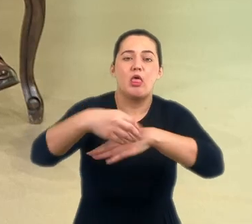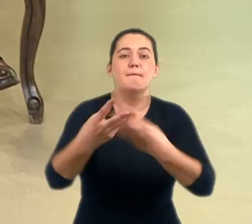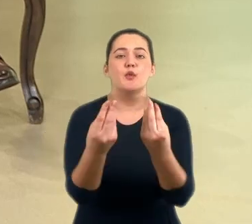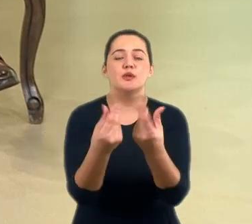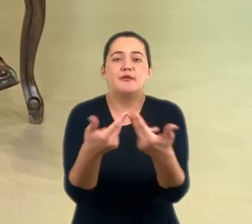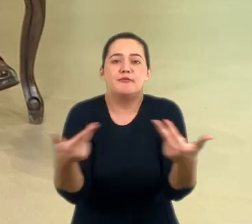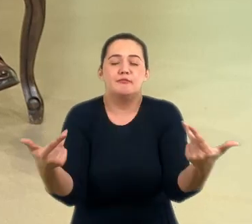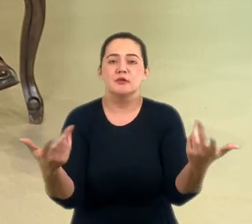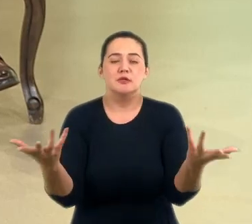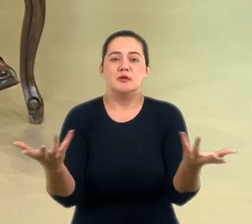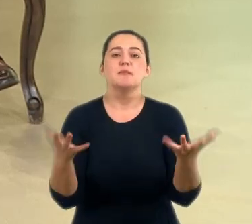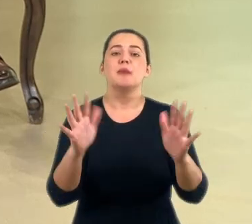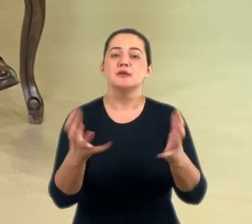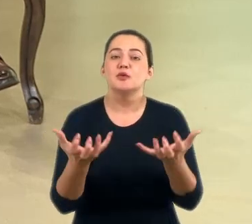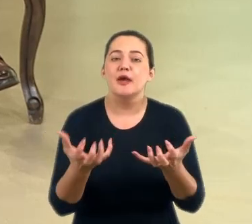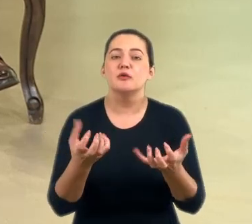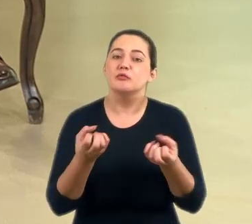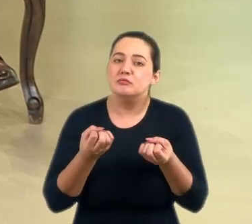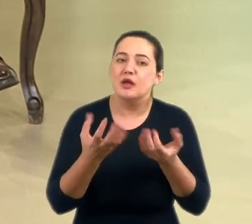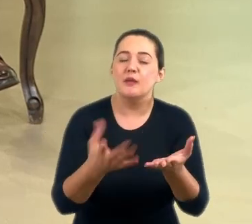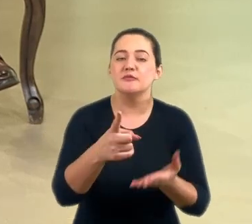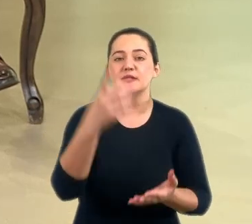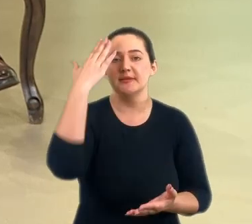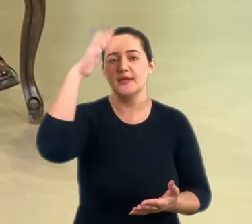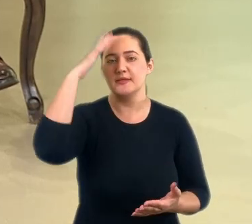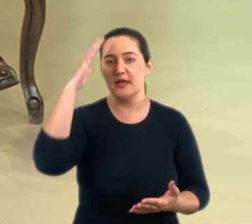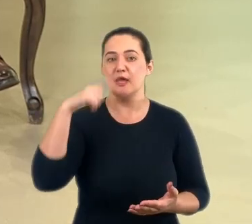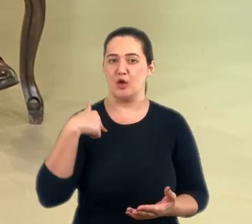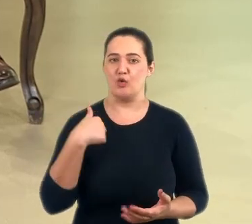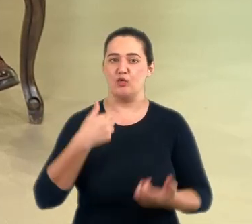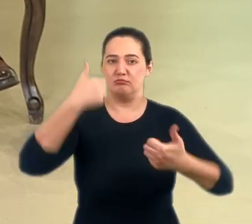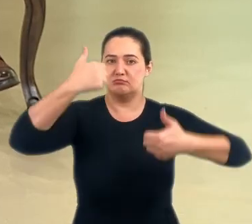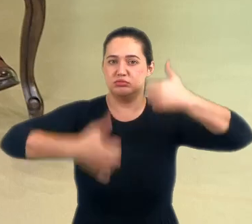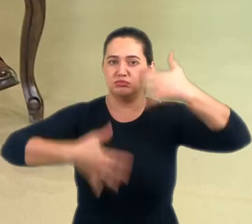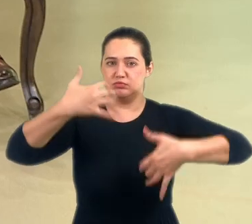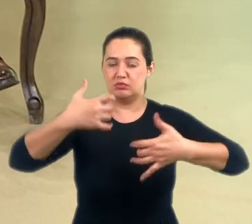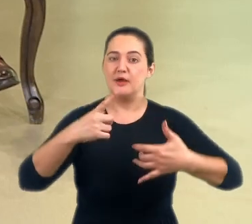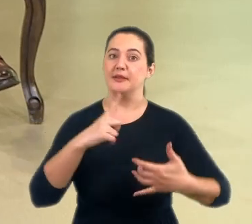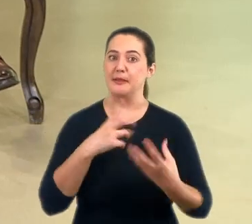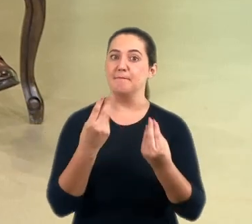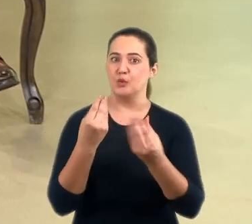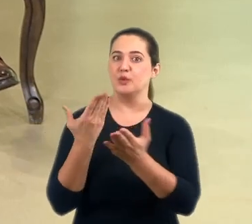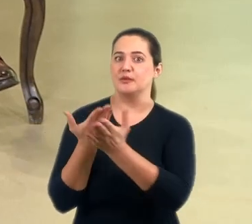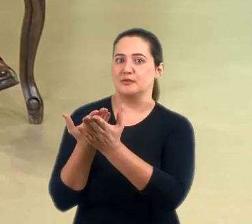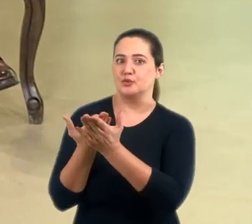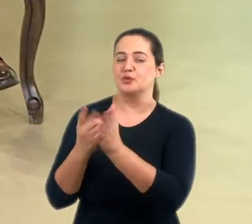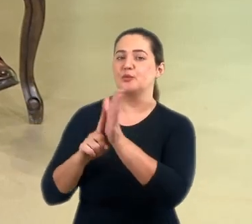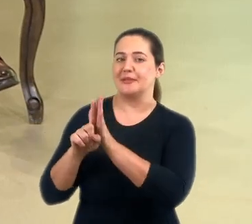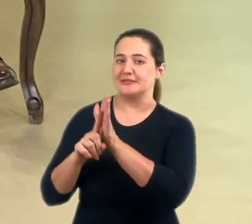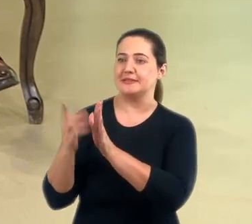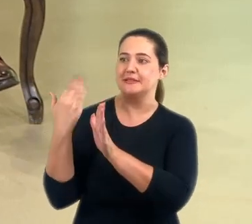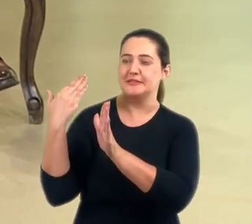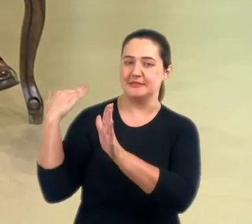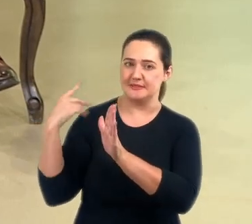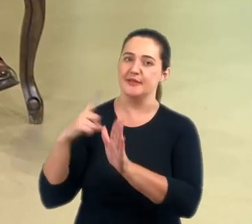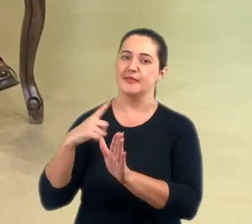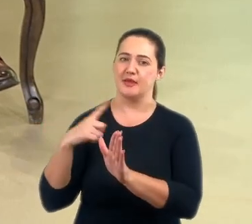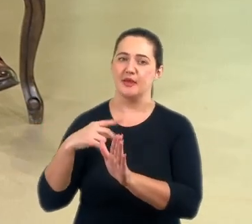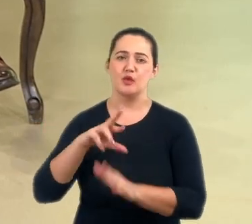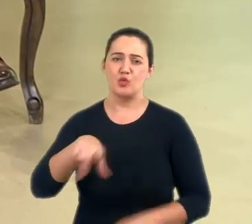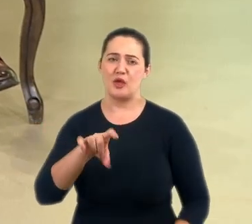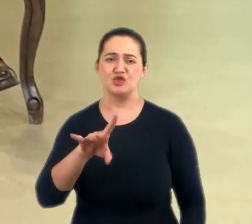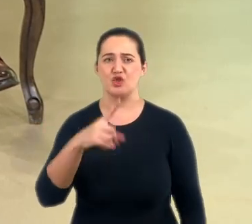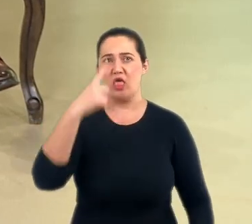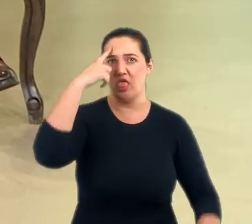técnicos, mas apenas reforçar que o que nós estamos trazendo aqui é fruto de muita pesquisa, muita investigação, não é